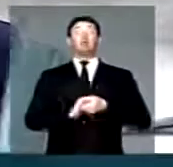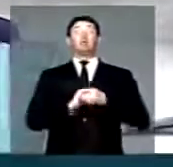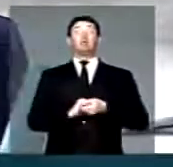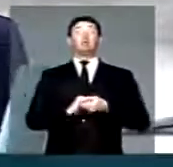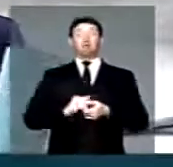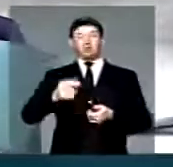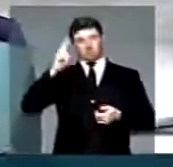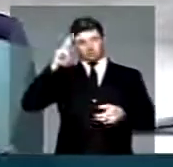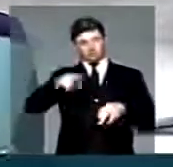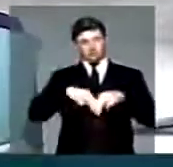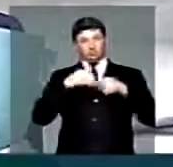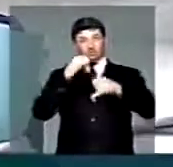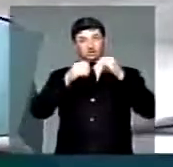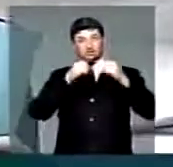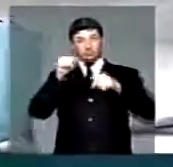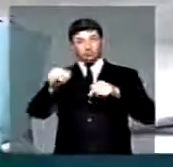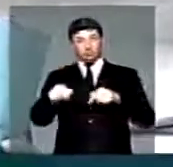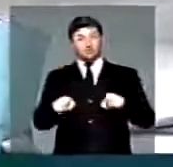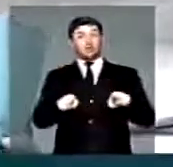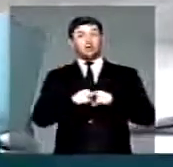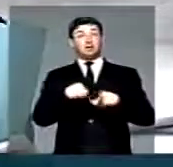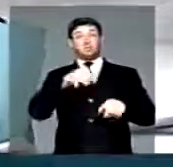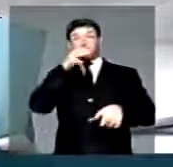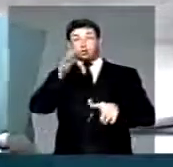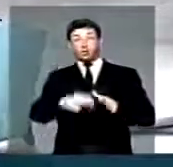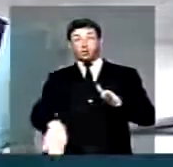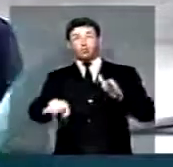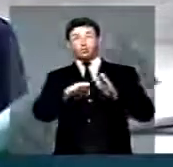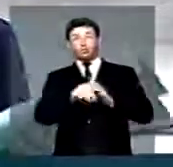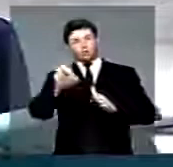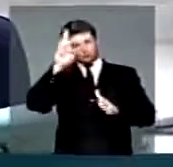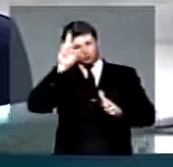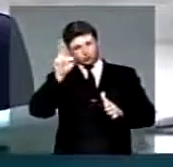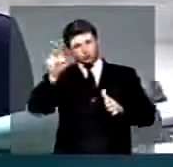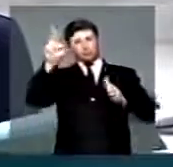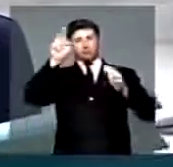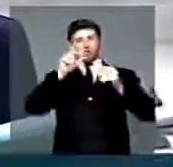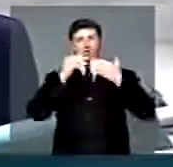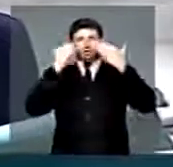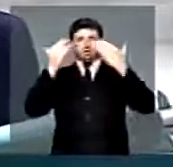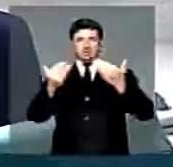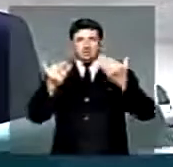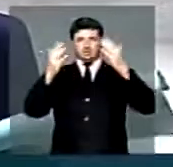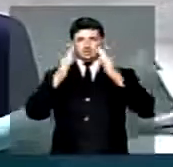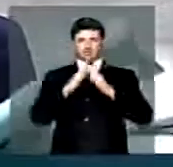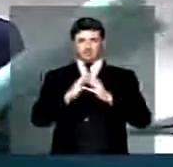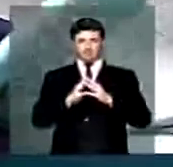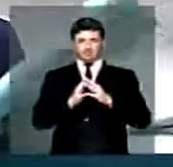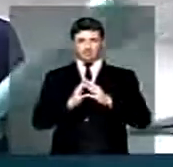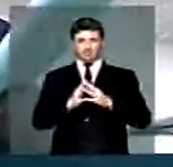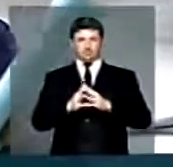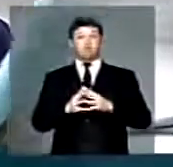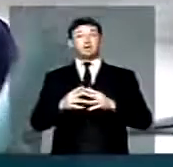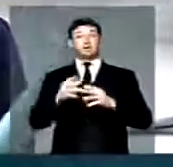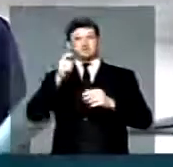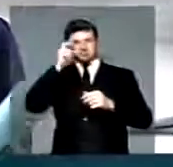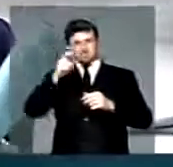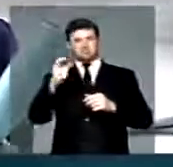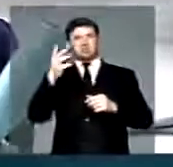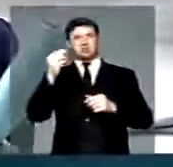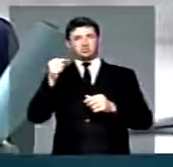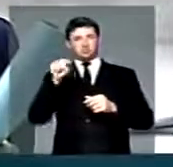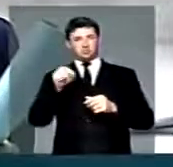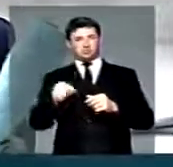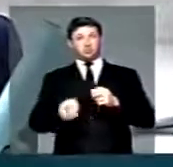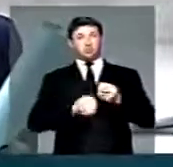Excelência por esses dados e pelas sugestões que Vossa Excelência apresenta. Foi muito interessante esse